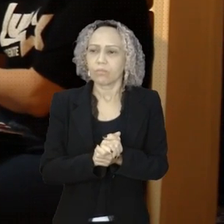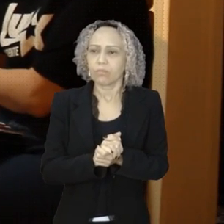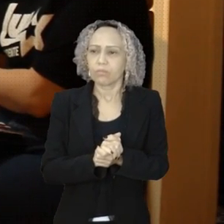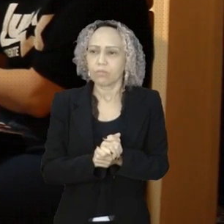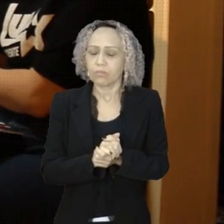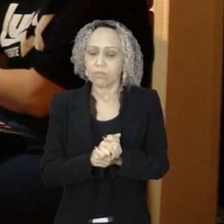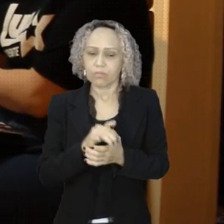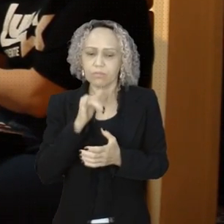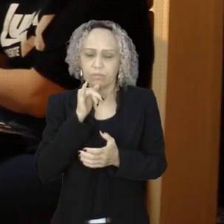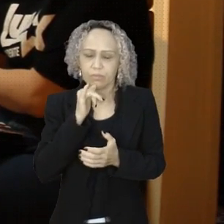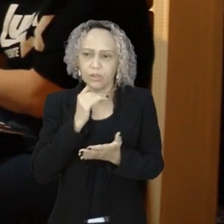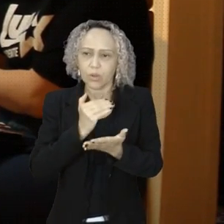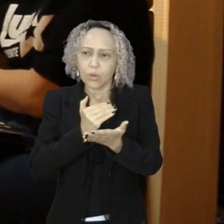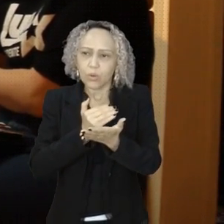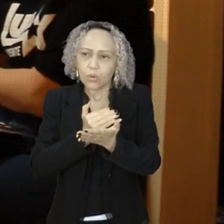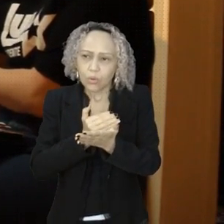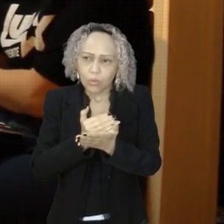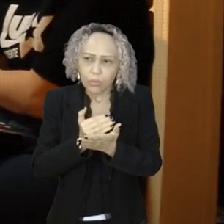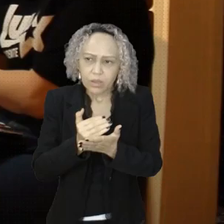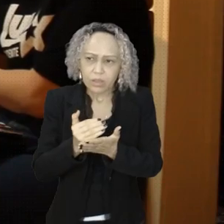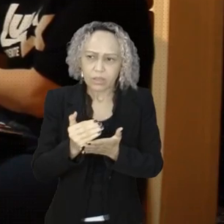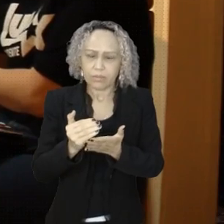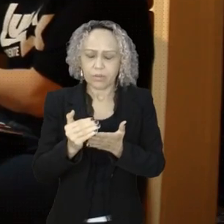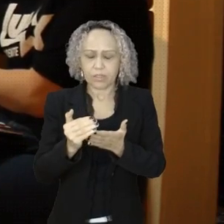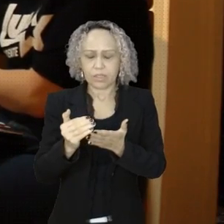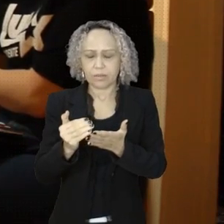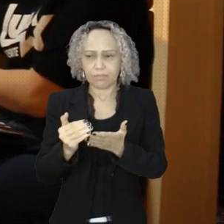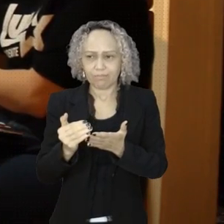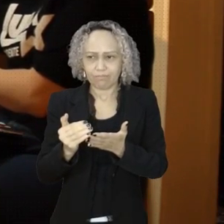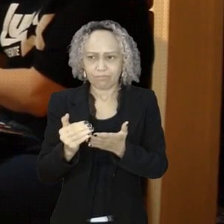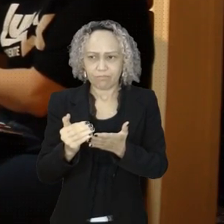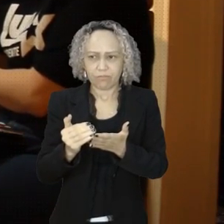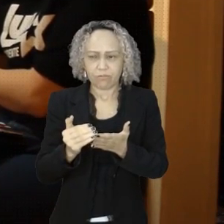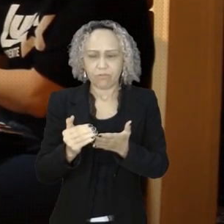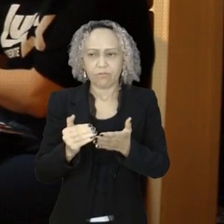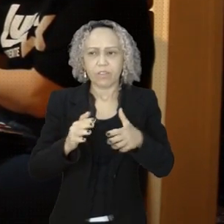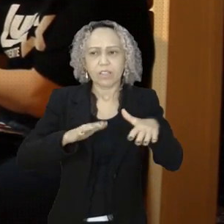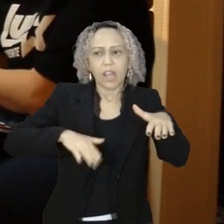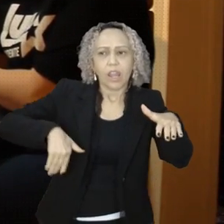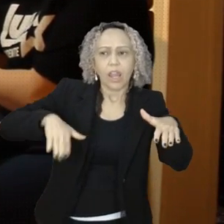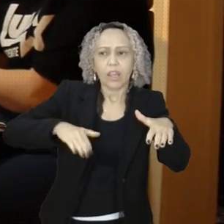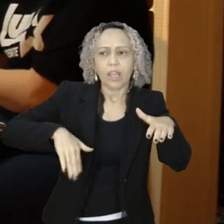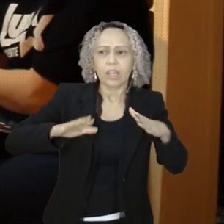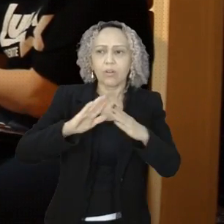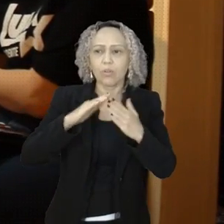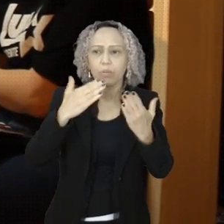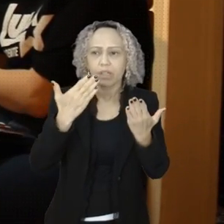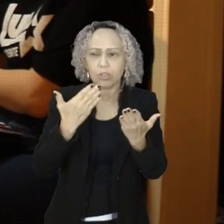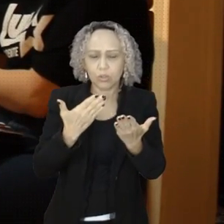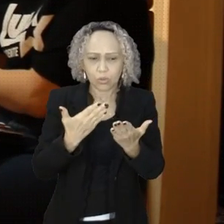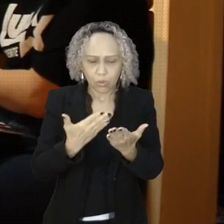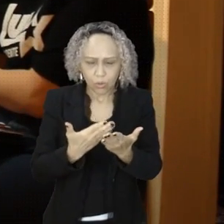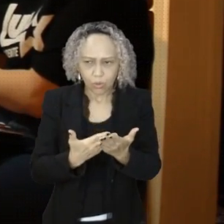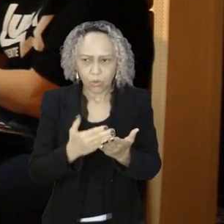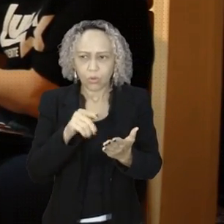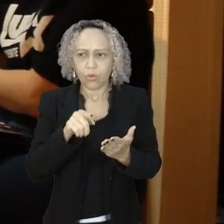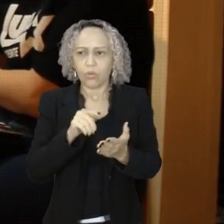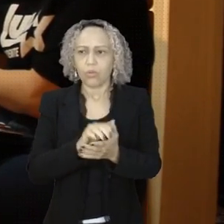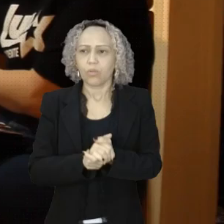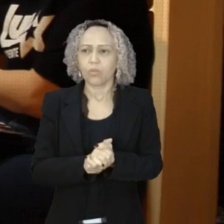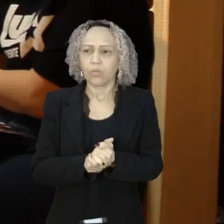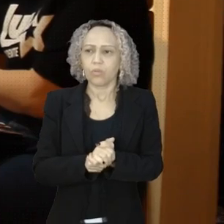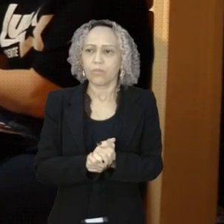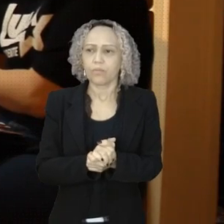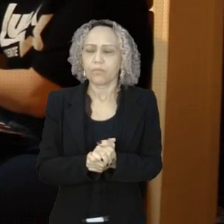por uma escola de segundo grau em São Luís Gonzaga, que não tinha. Uhum. Né? E aí veio a Campanha Nacional de Educandários